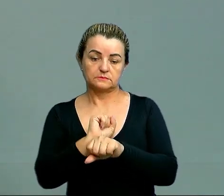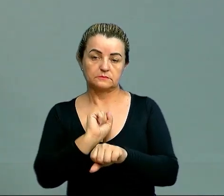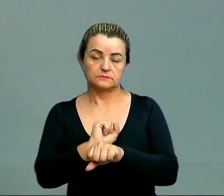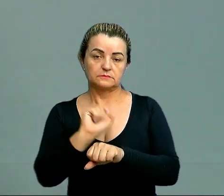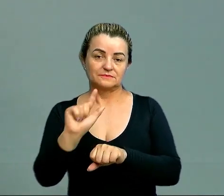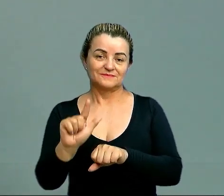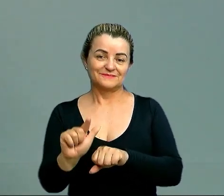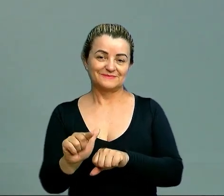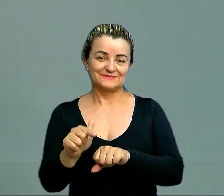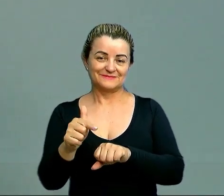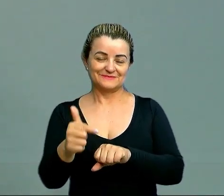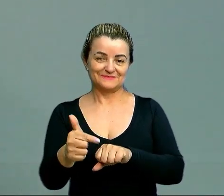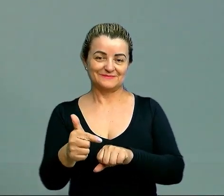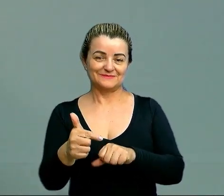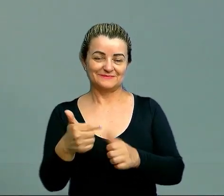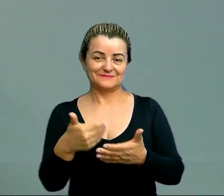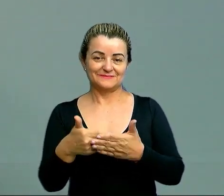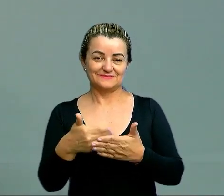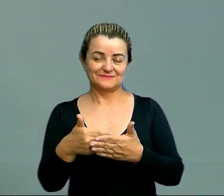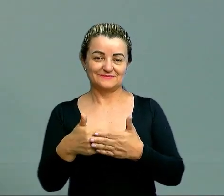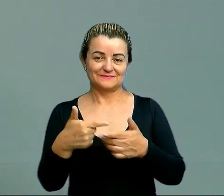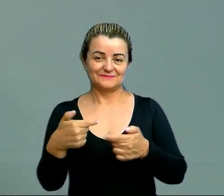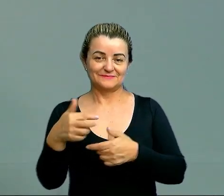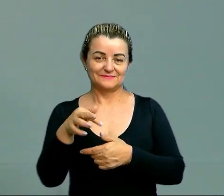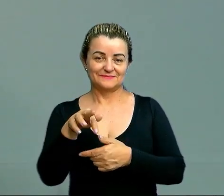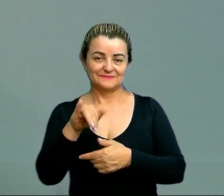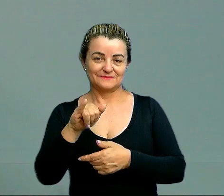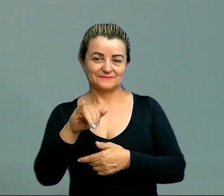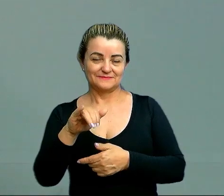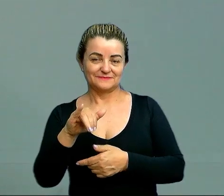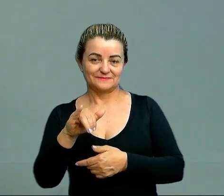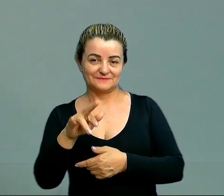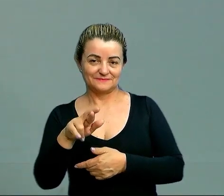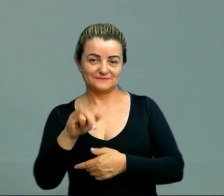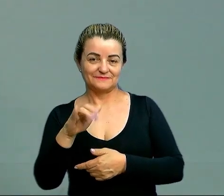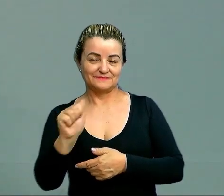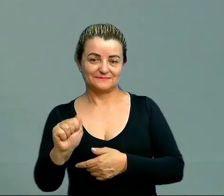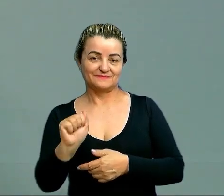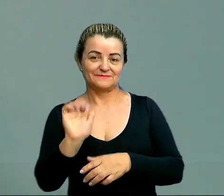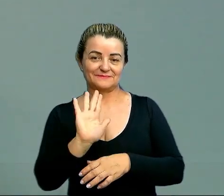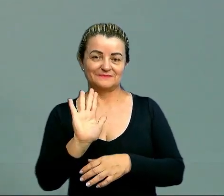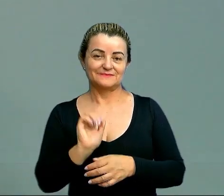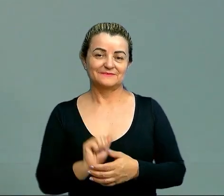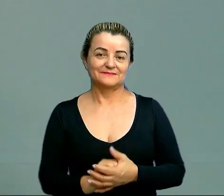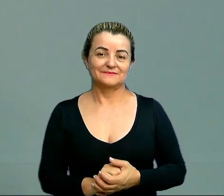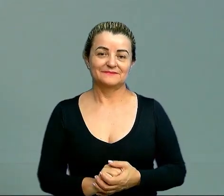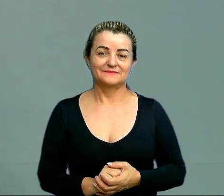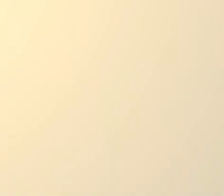parte 2 da aula de Guerra Fria, não é? Então, até lá, a gente se vê na próxima.